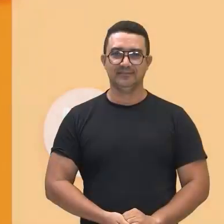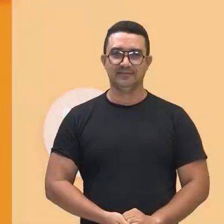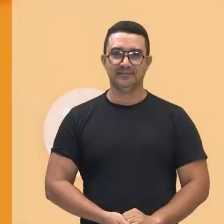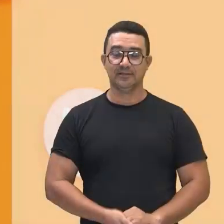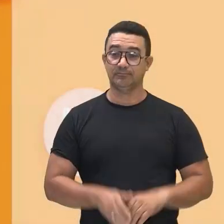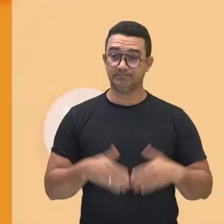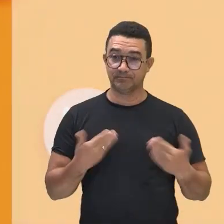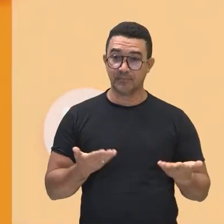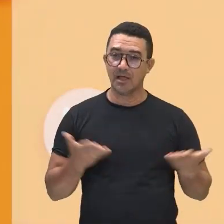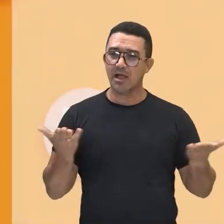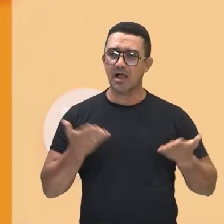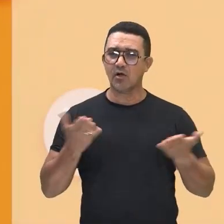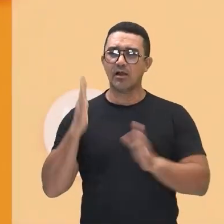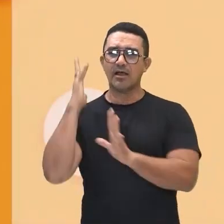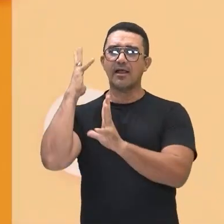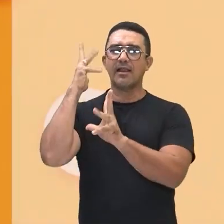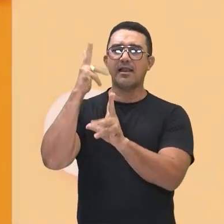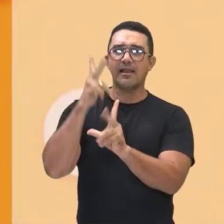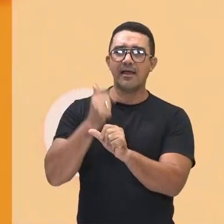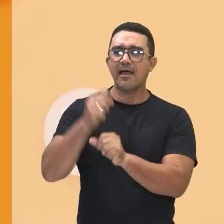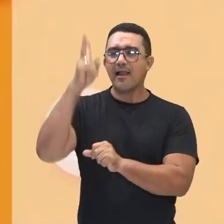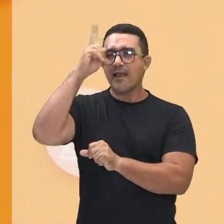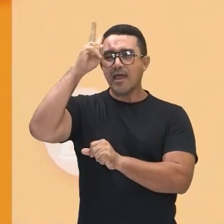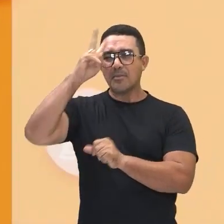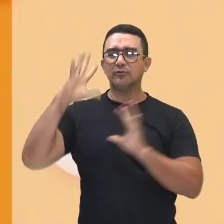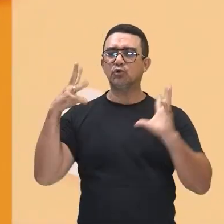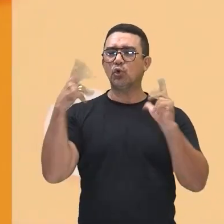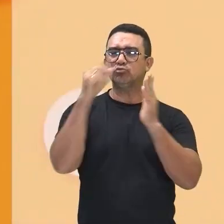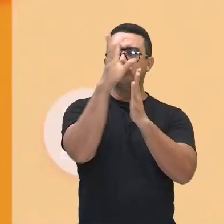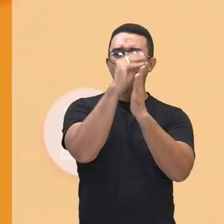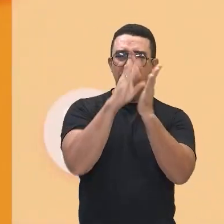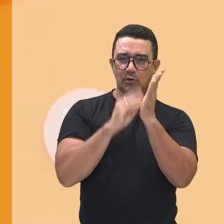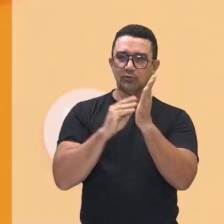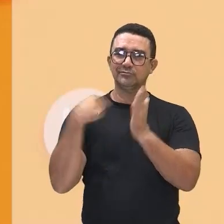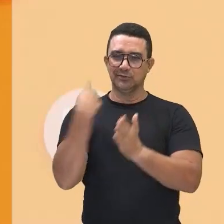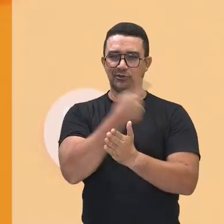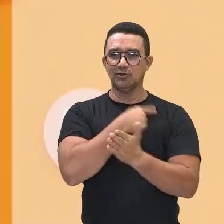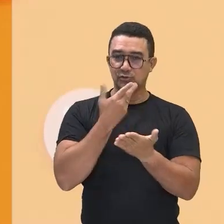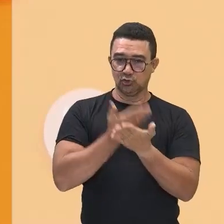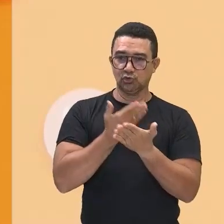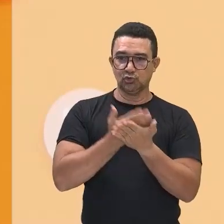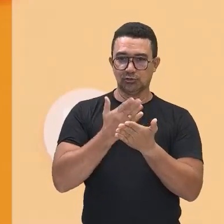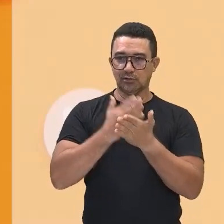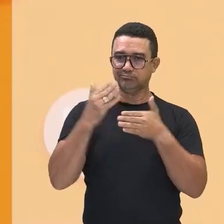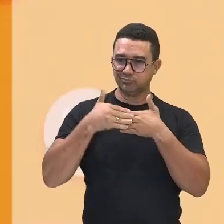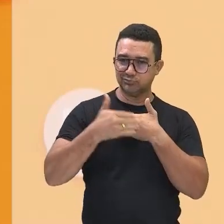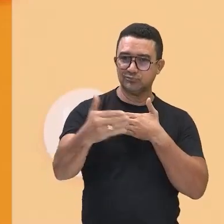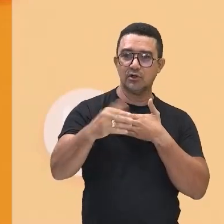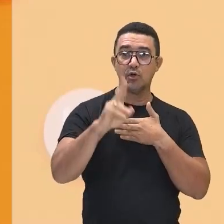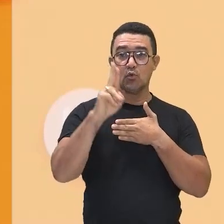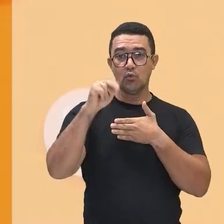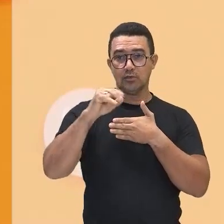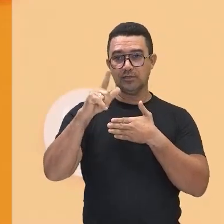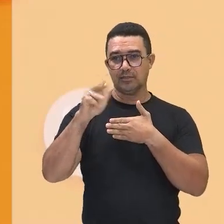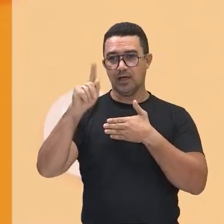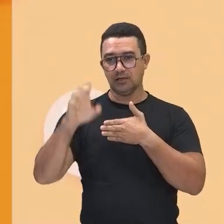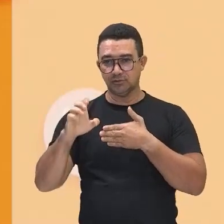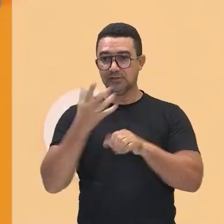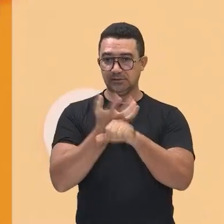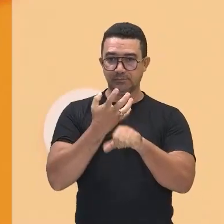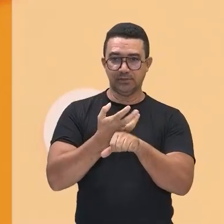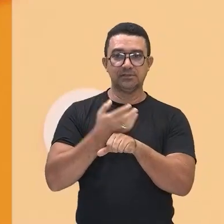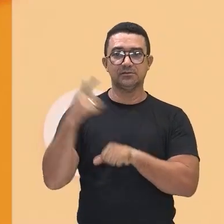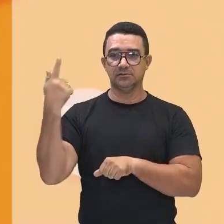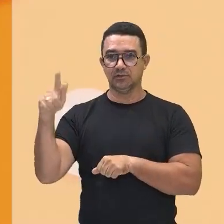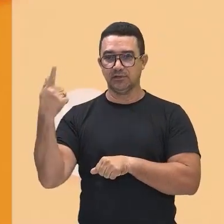Vamos agora revisar o que nós estudamos durante a nossa unidade 1 em geografia, né?